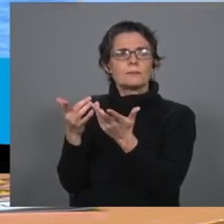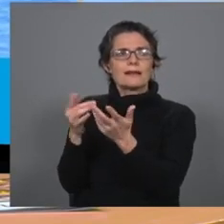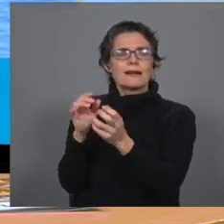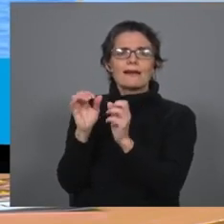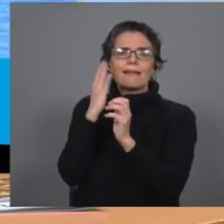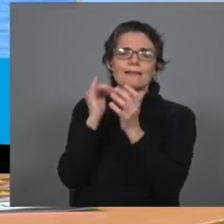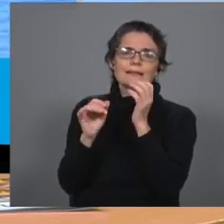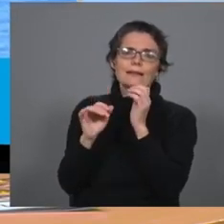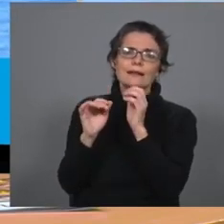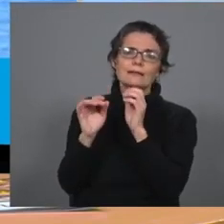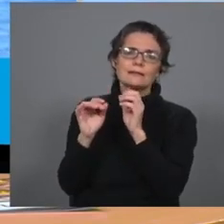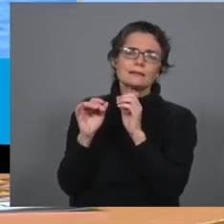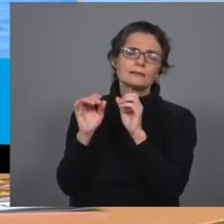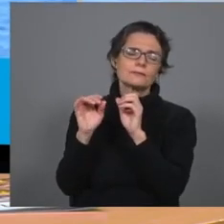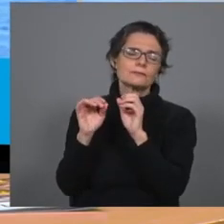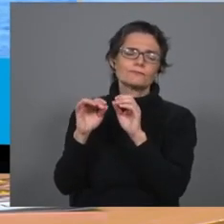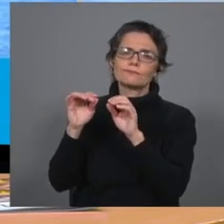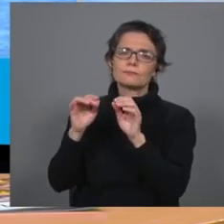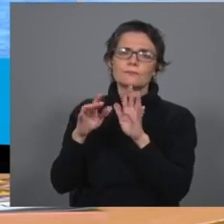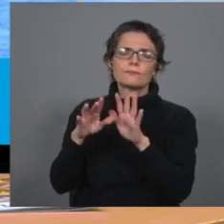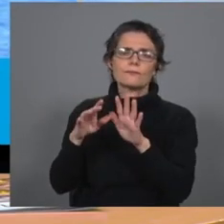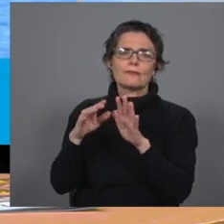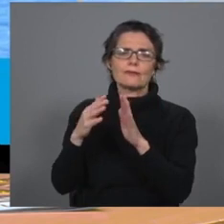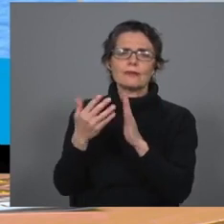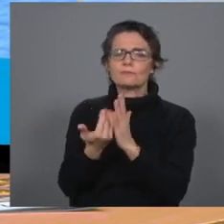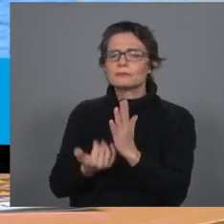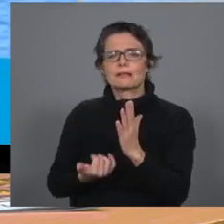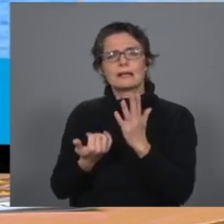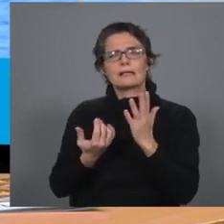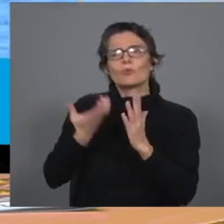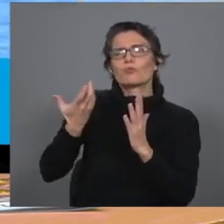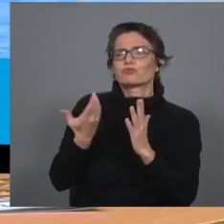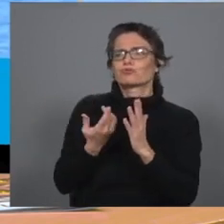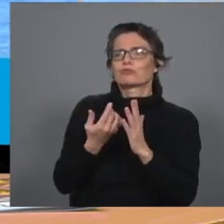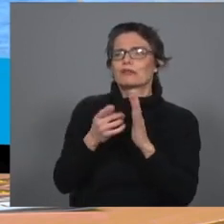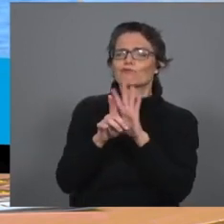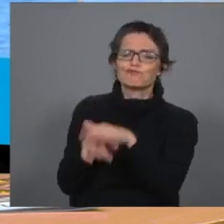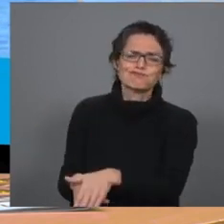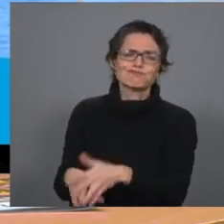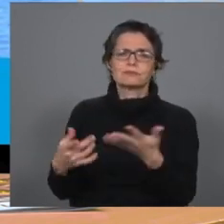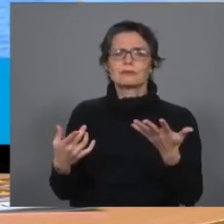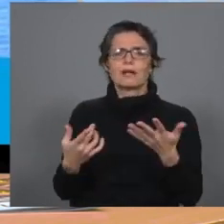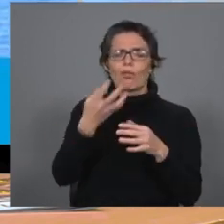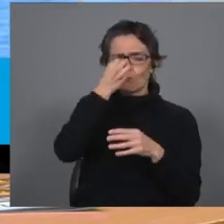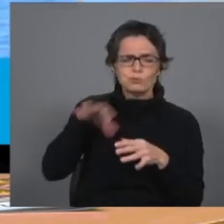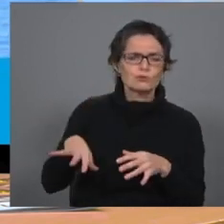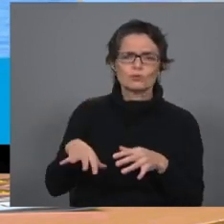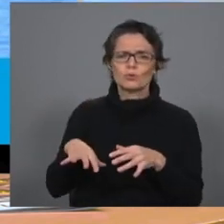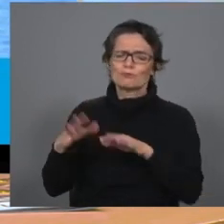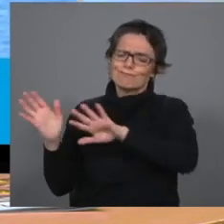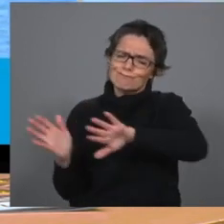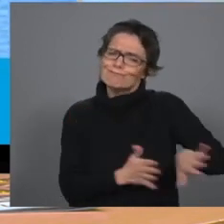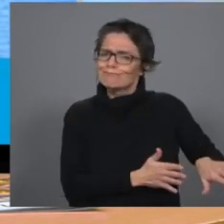indiferença, do desprezo, do abandono, da indiferença que tanto fala o Papa, seja de alguma maneira atenuado